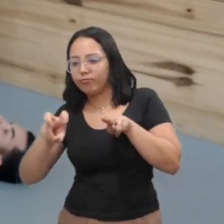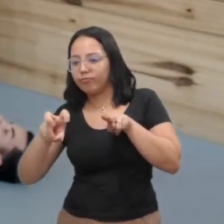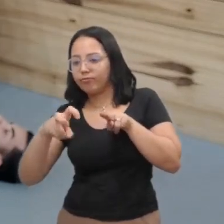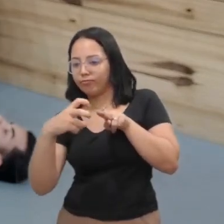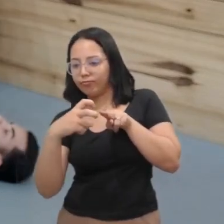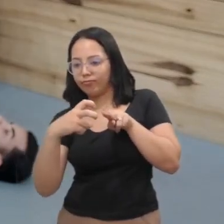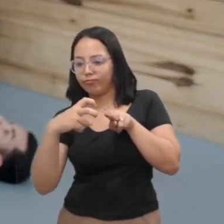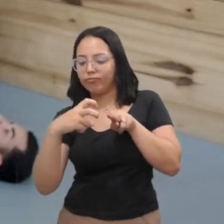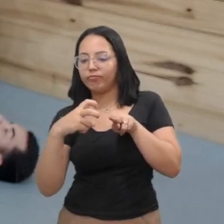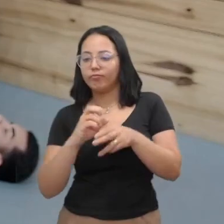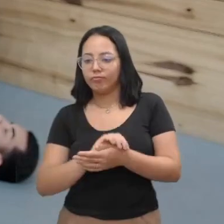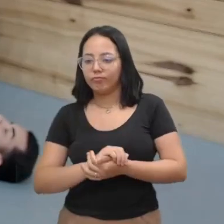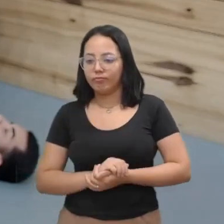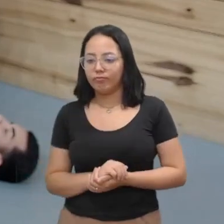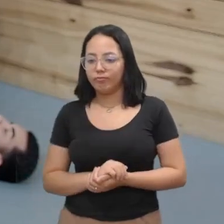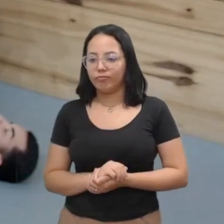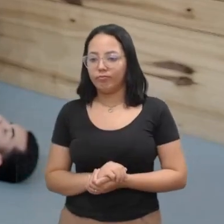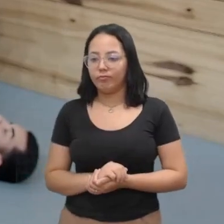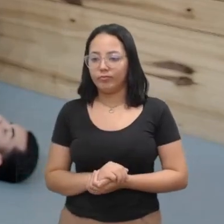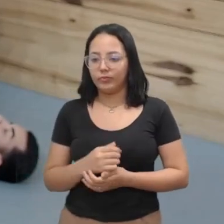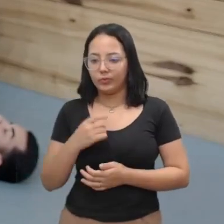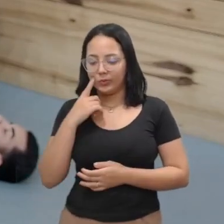aí você vai se aproximar e vai,